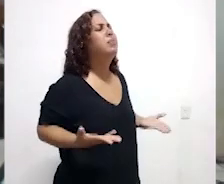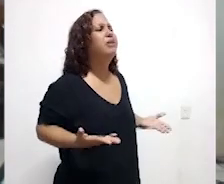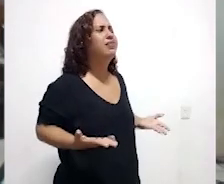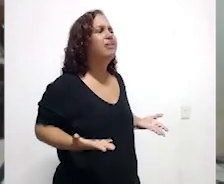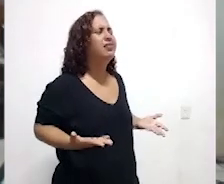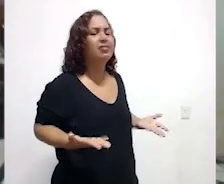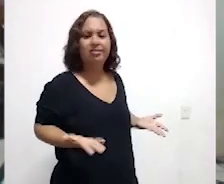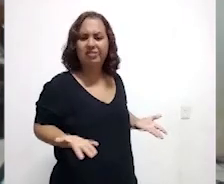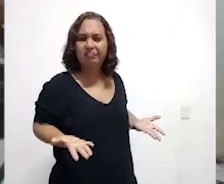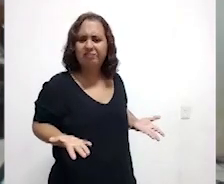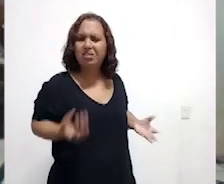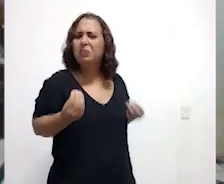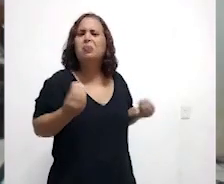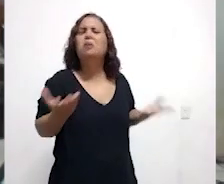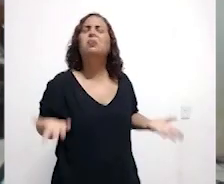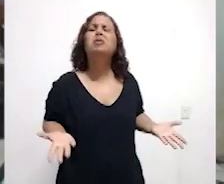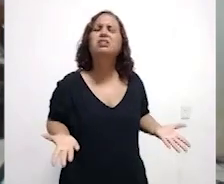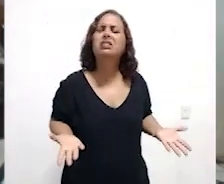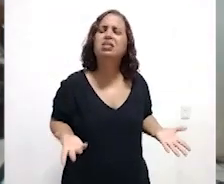é?